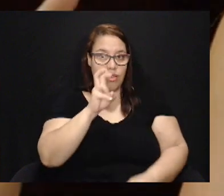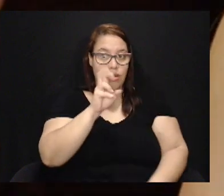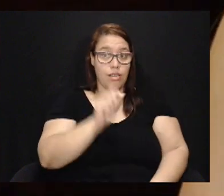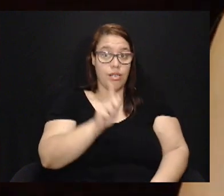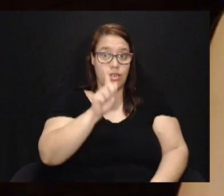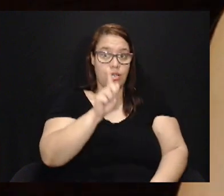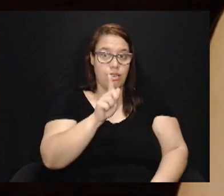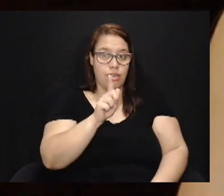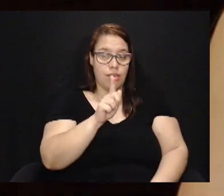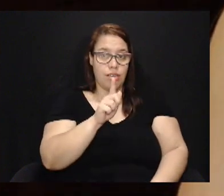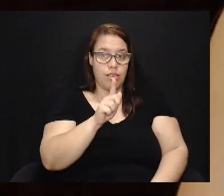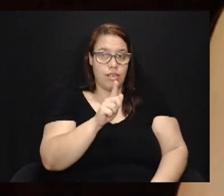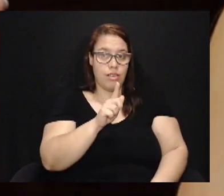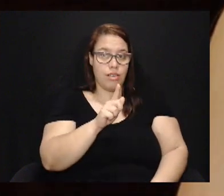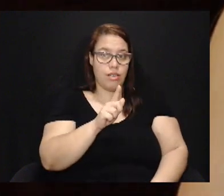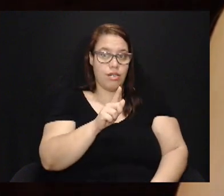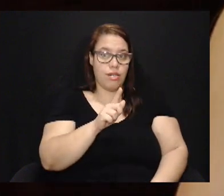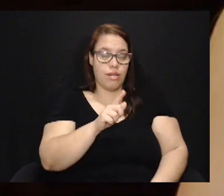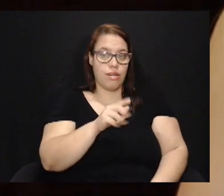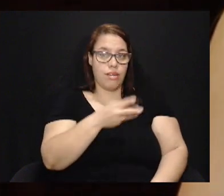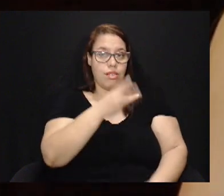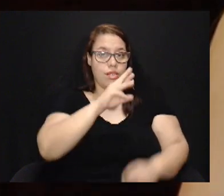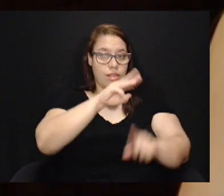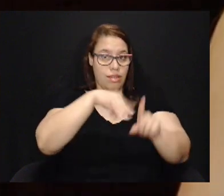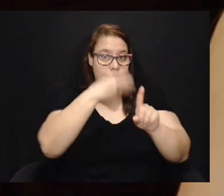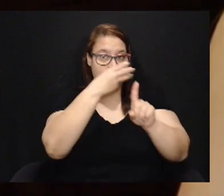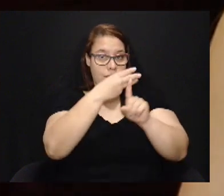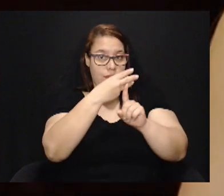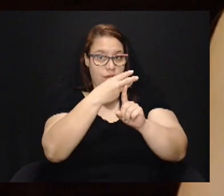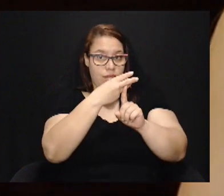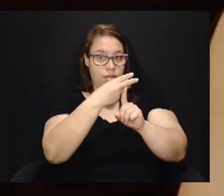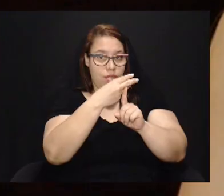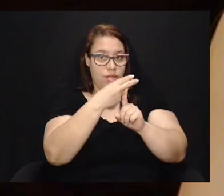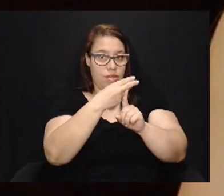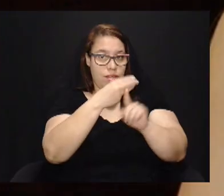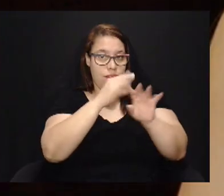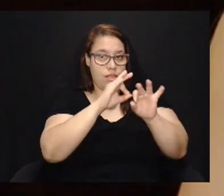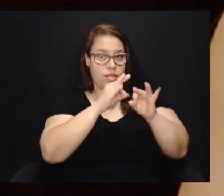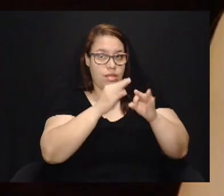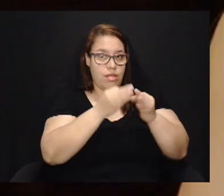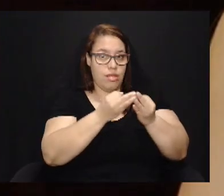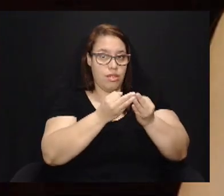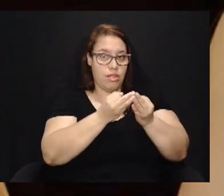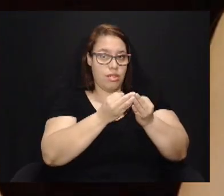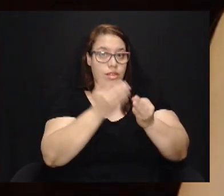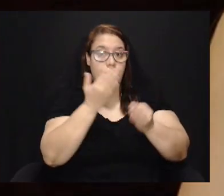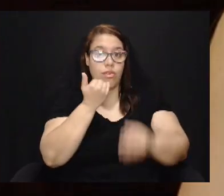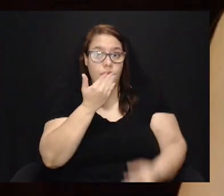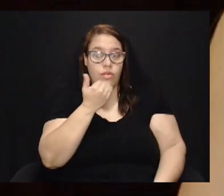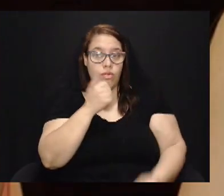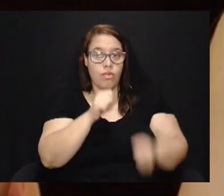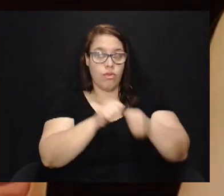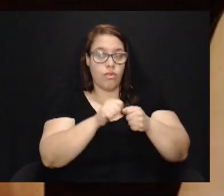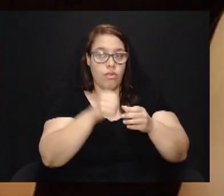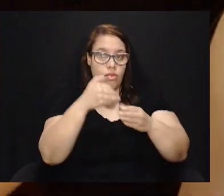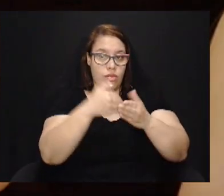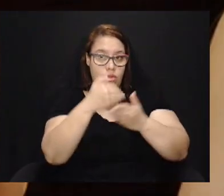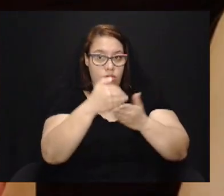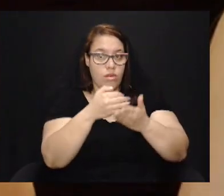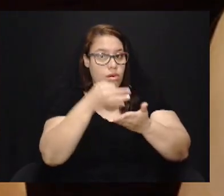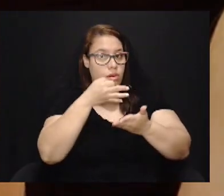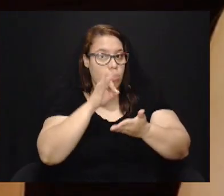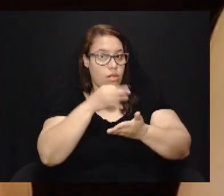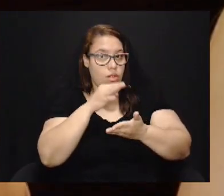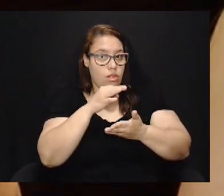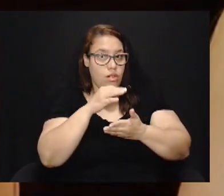eu já tô em 3 vezes a meta, num mínimo de alimentação que eu fiz. Um bolinho ultraprocessado e um café. Fora todo o